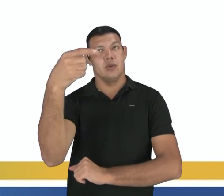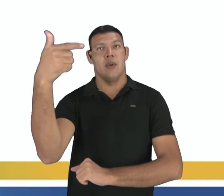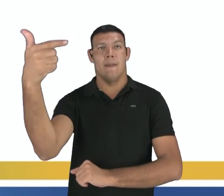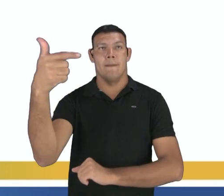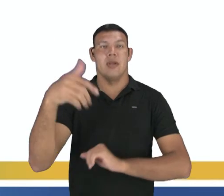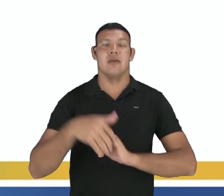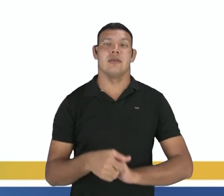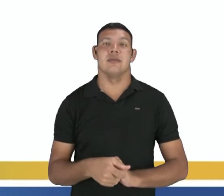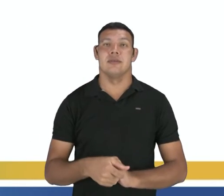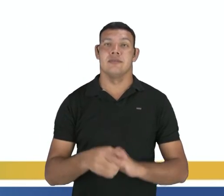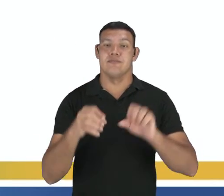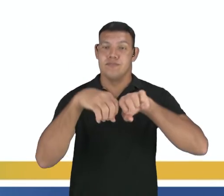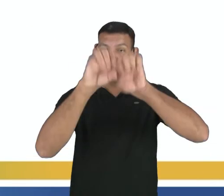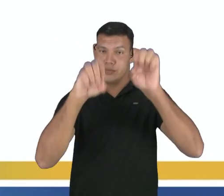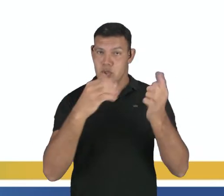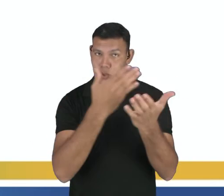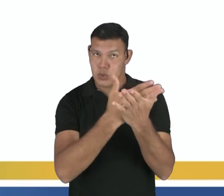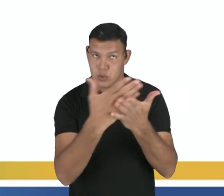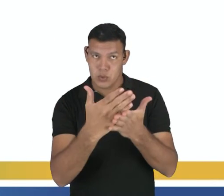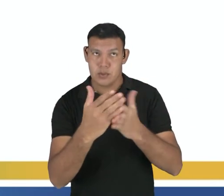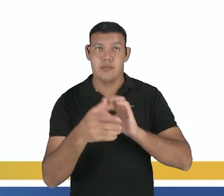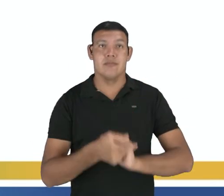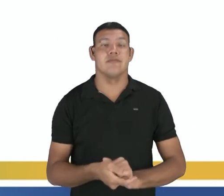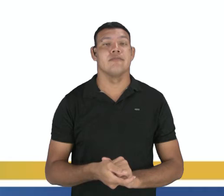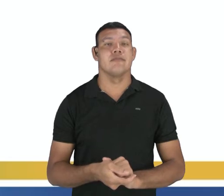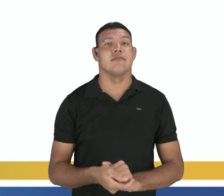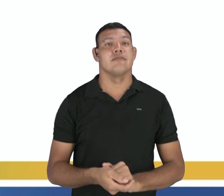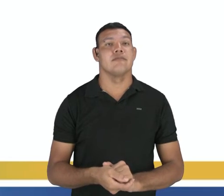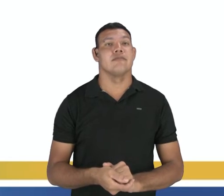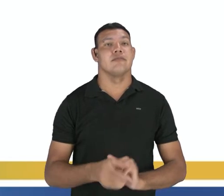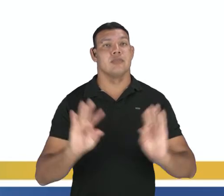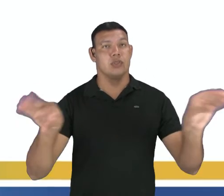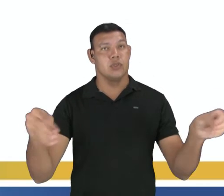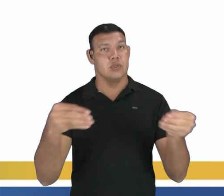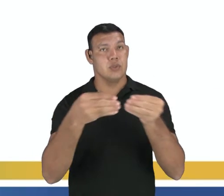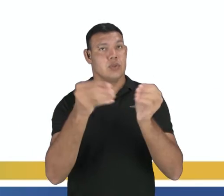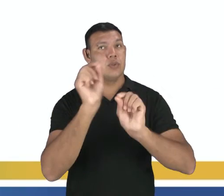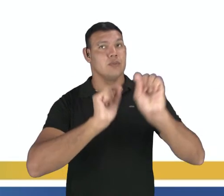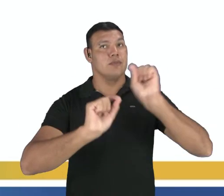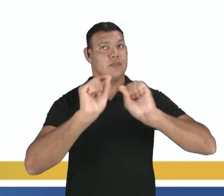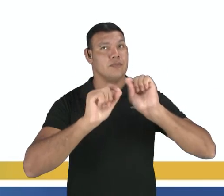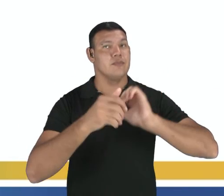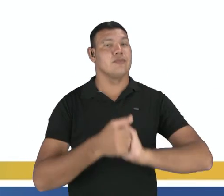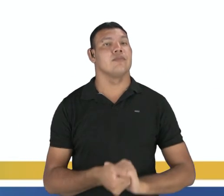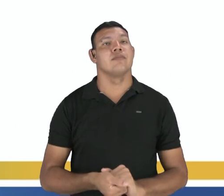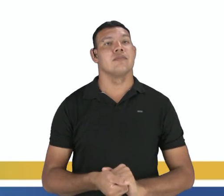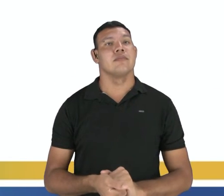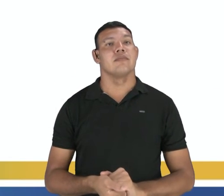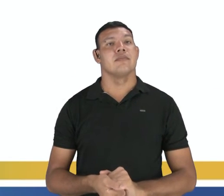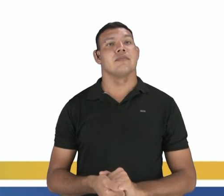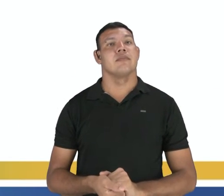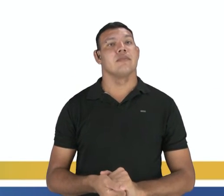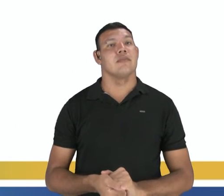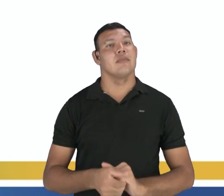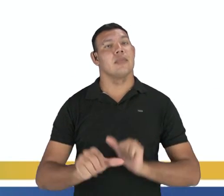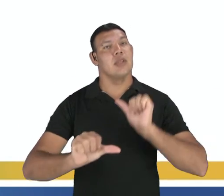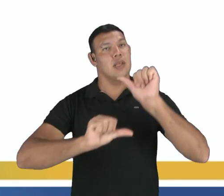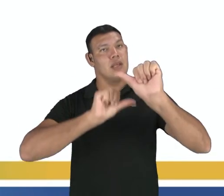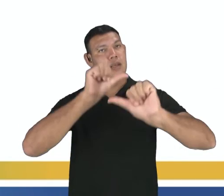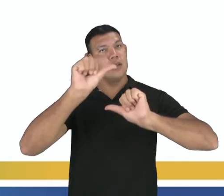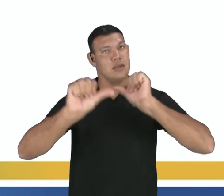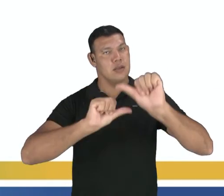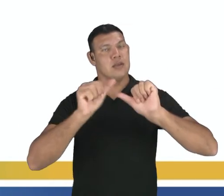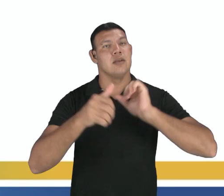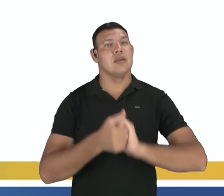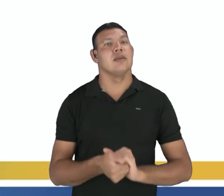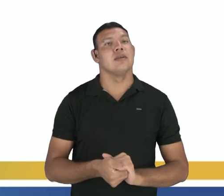a equação inicial se reduz a... Então, vamos perceber aí que nós transformamos o 9 em